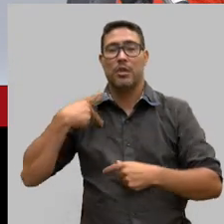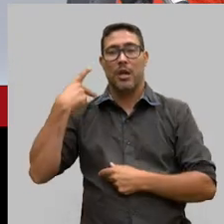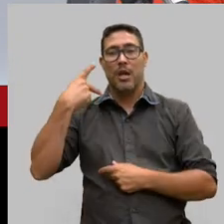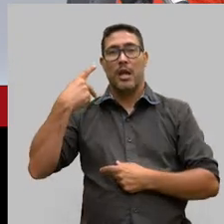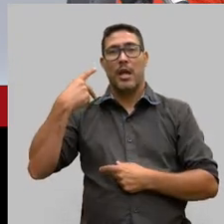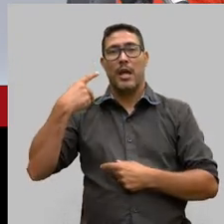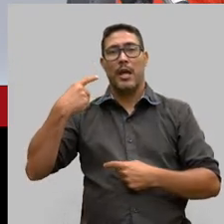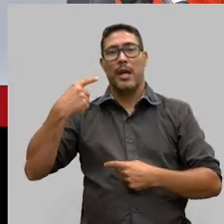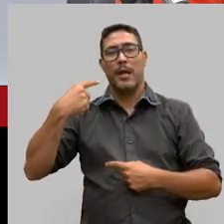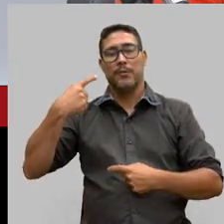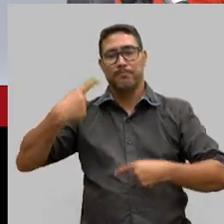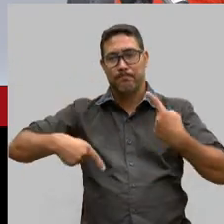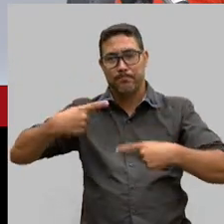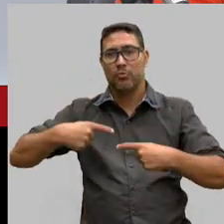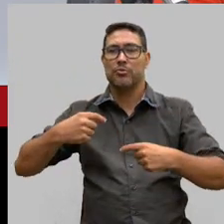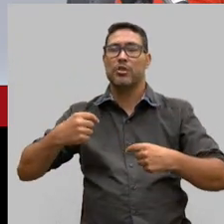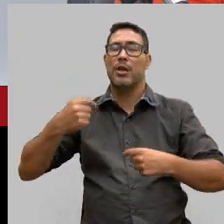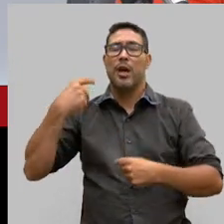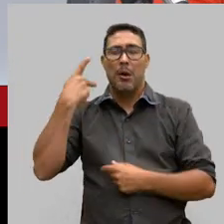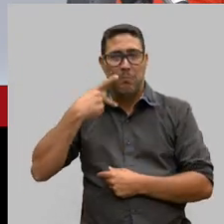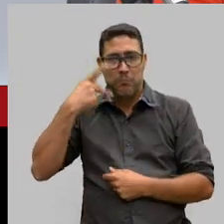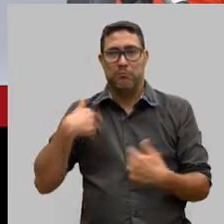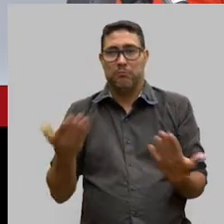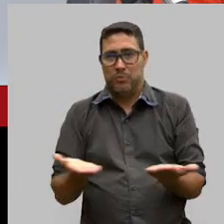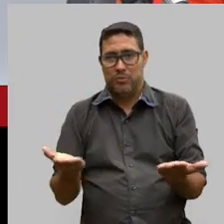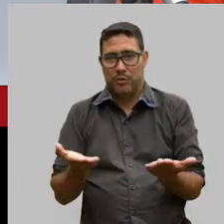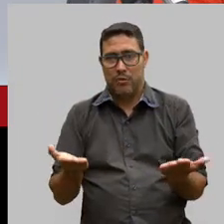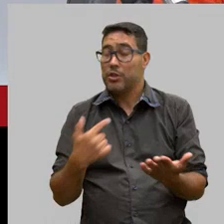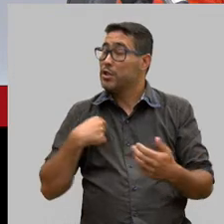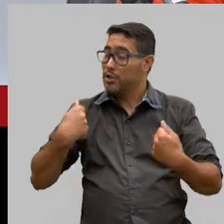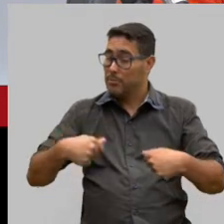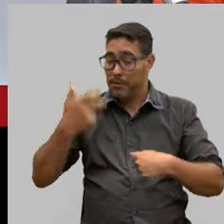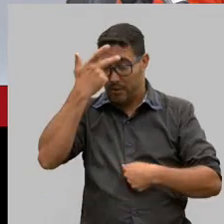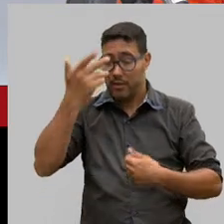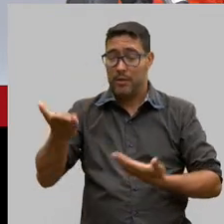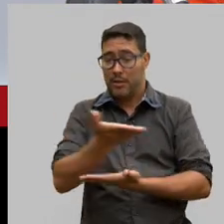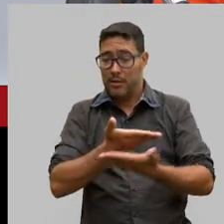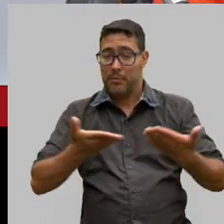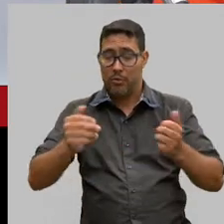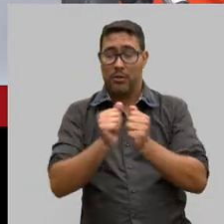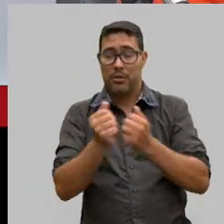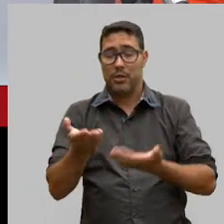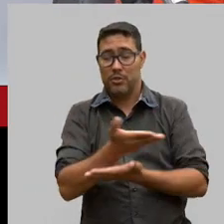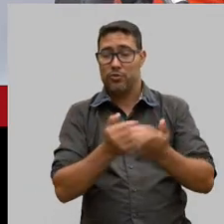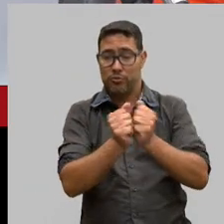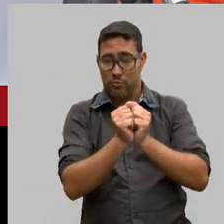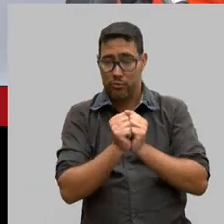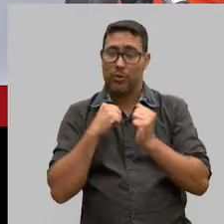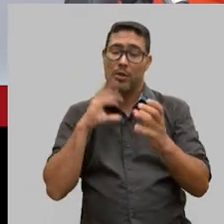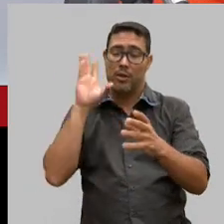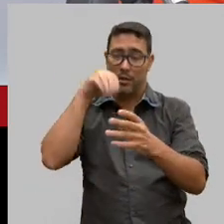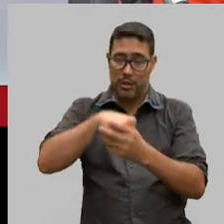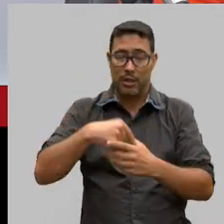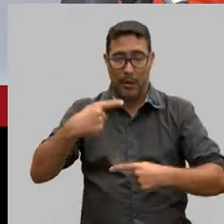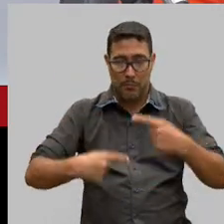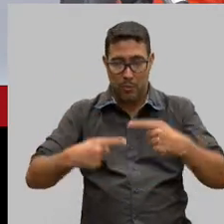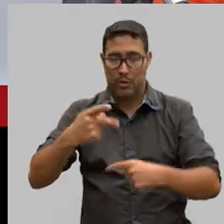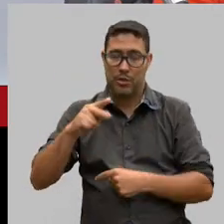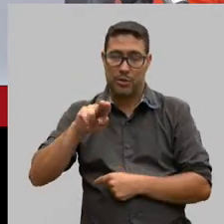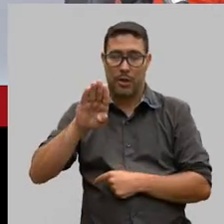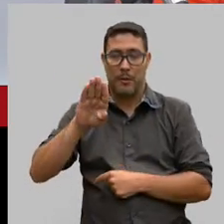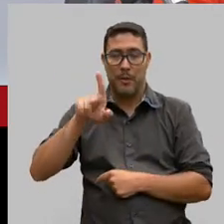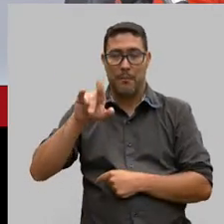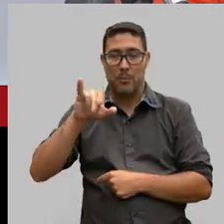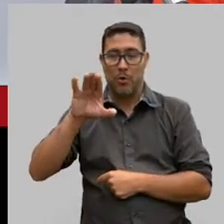tá aqui a gente precisa debater a gente precisa de políticos que estejam engajados realmente na política pública para pessoas com